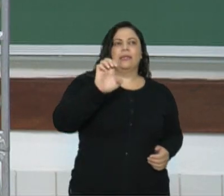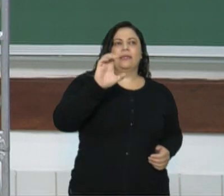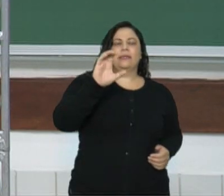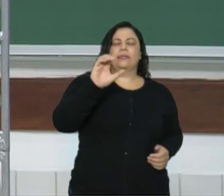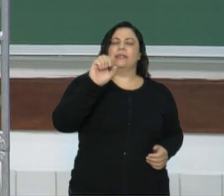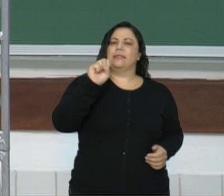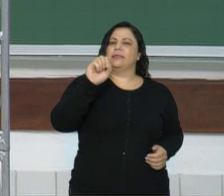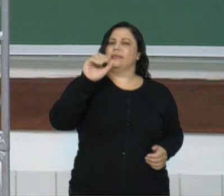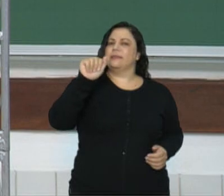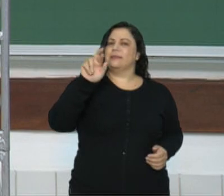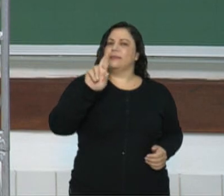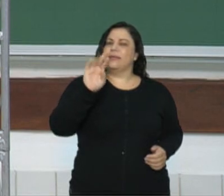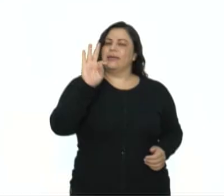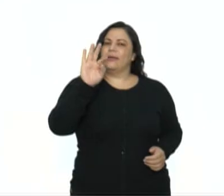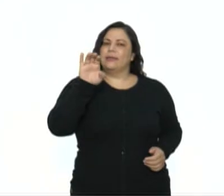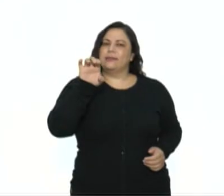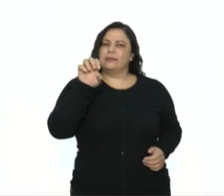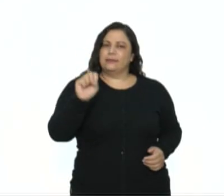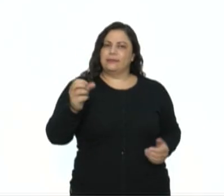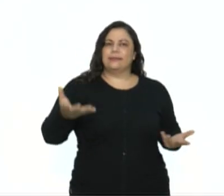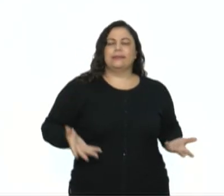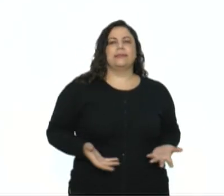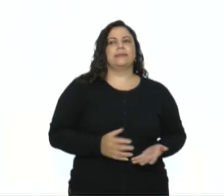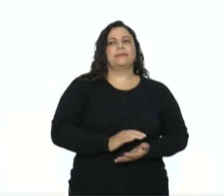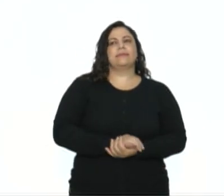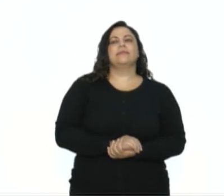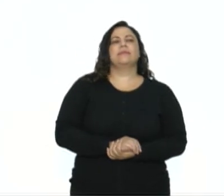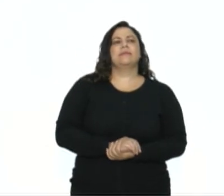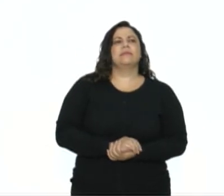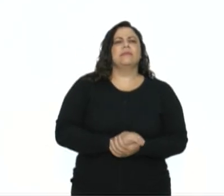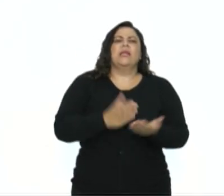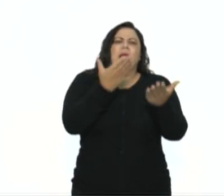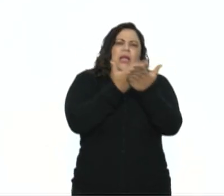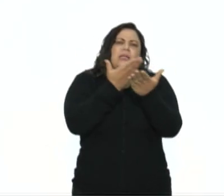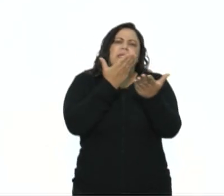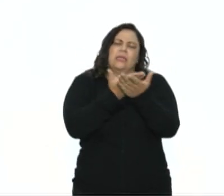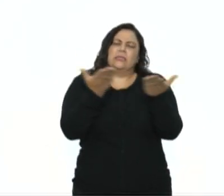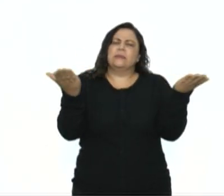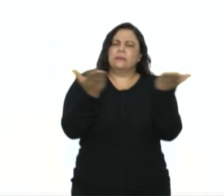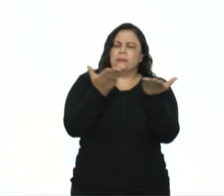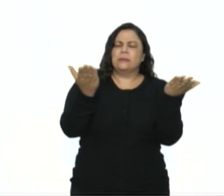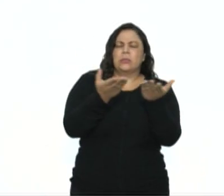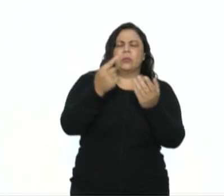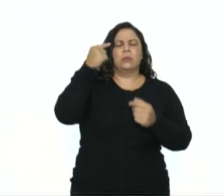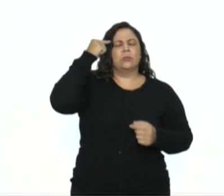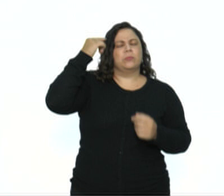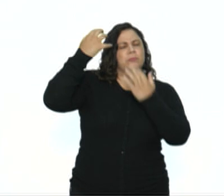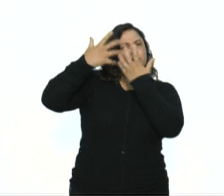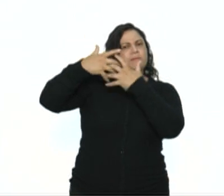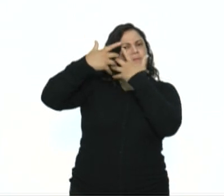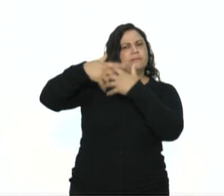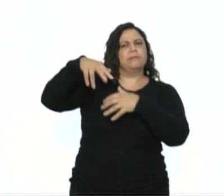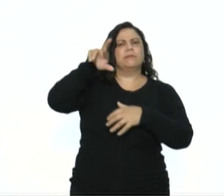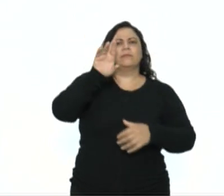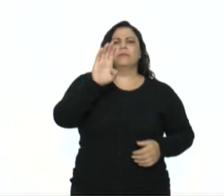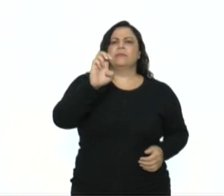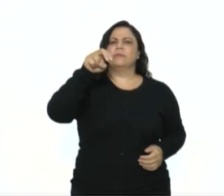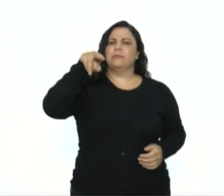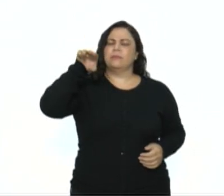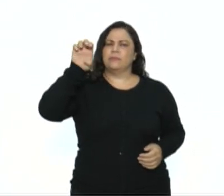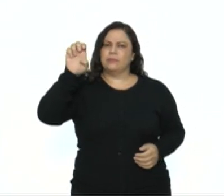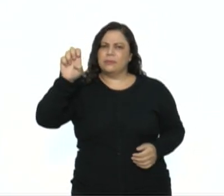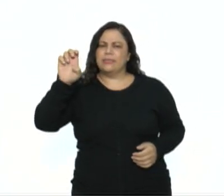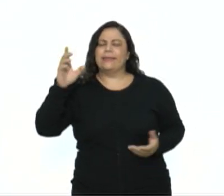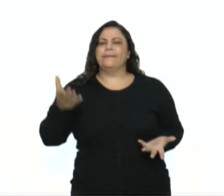41. Nessa aula veremos o pensamento do René Descartes e seu método. Mas lembre-se que